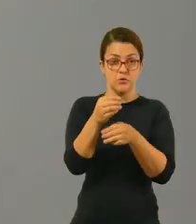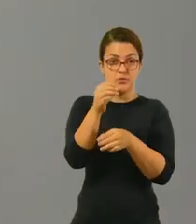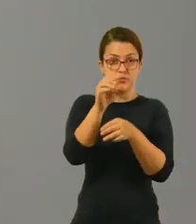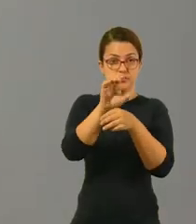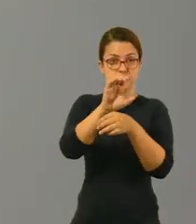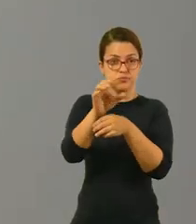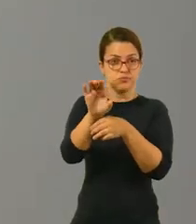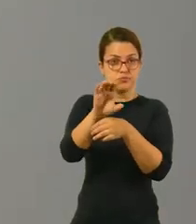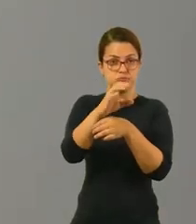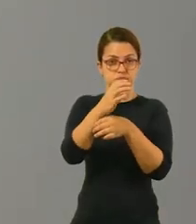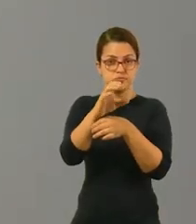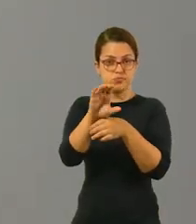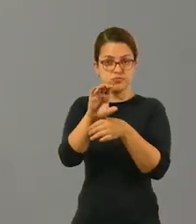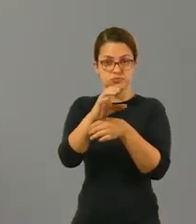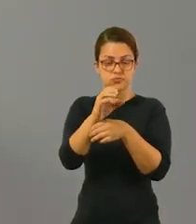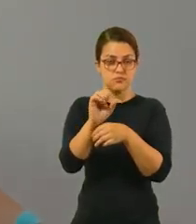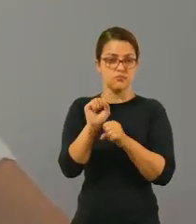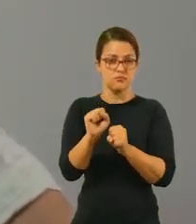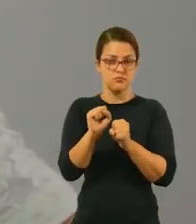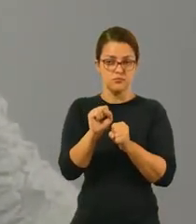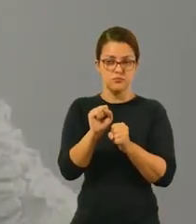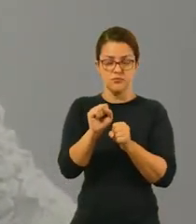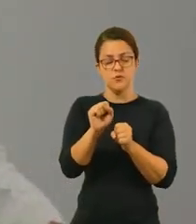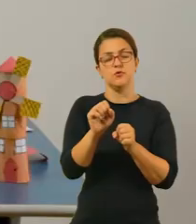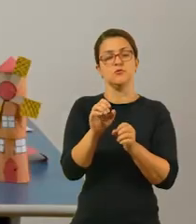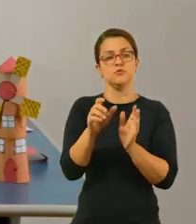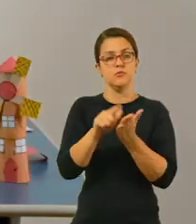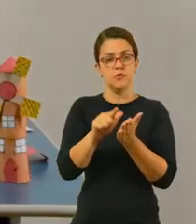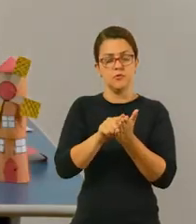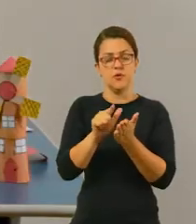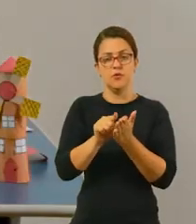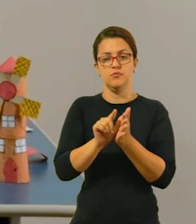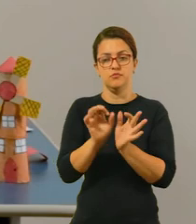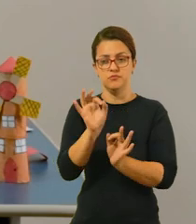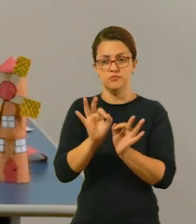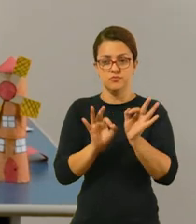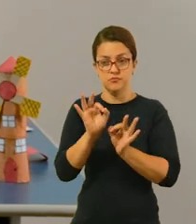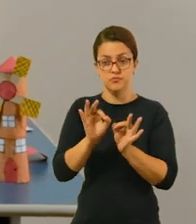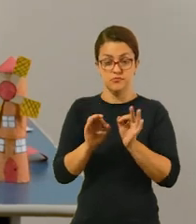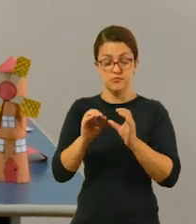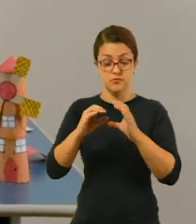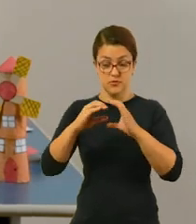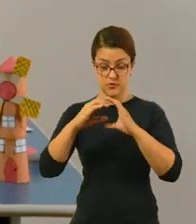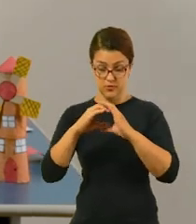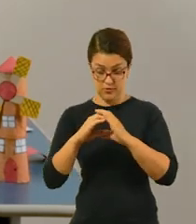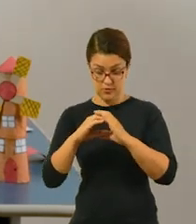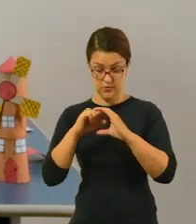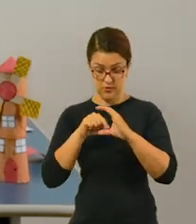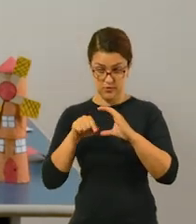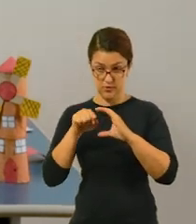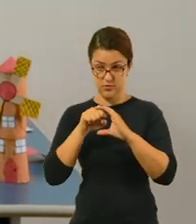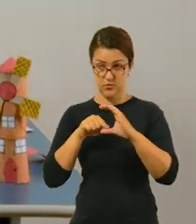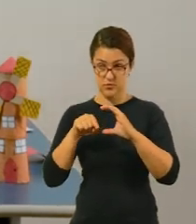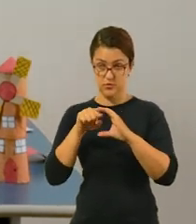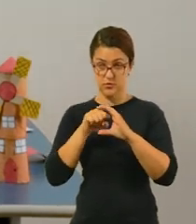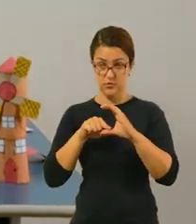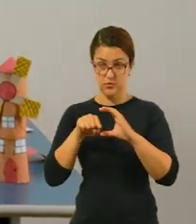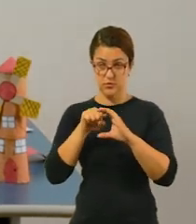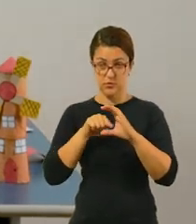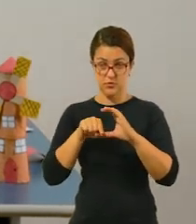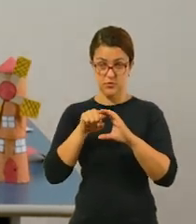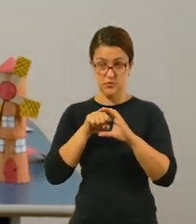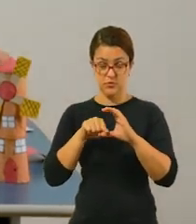higiênico. Vou pegar agora um círculo para fazer a base, o nosso telhadinho.